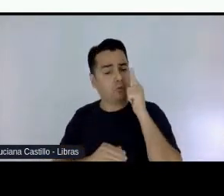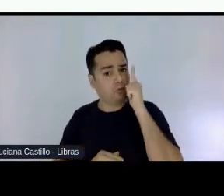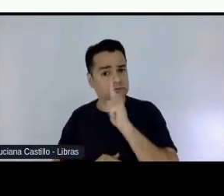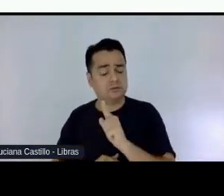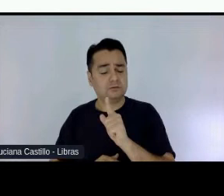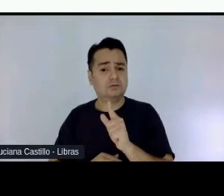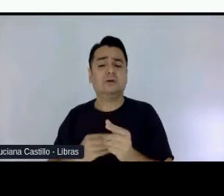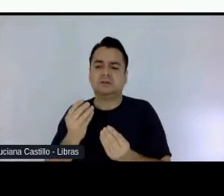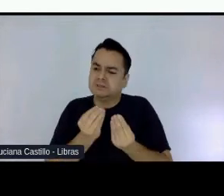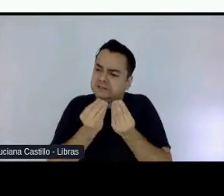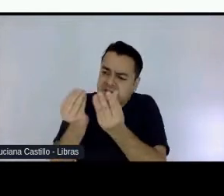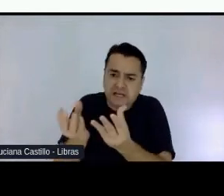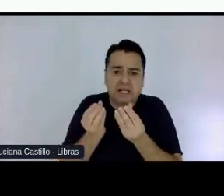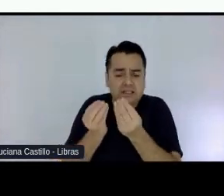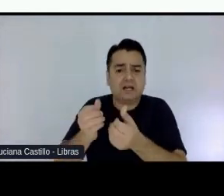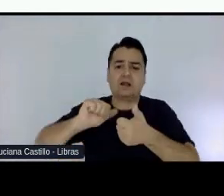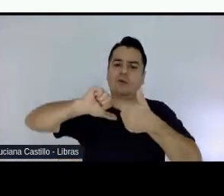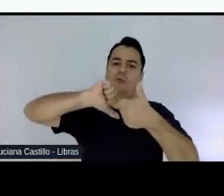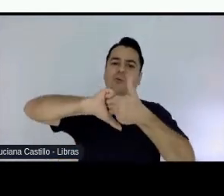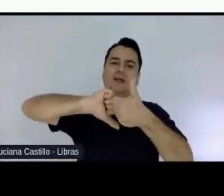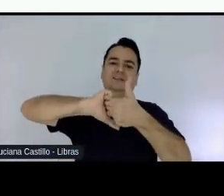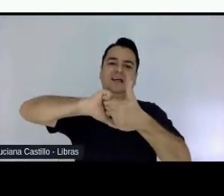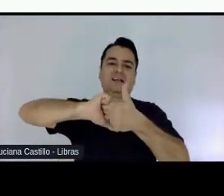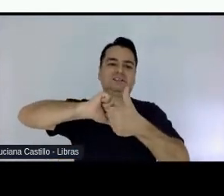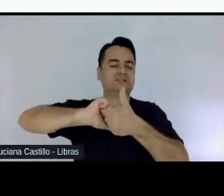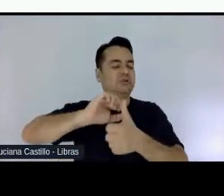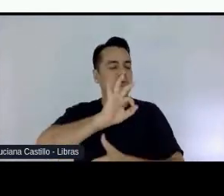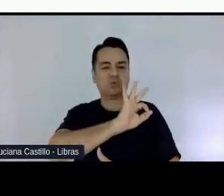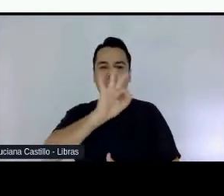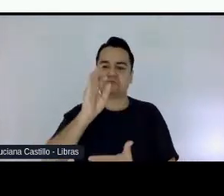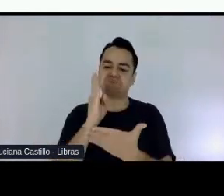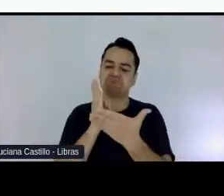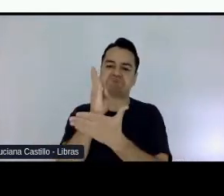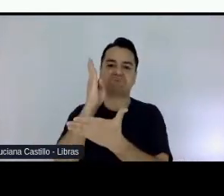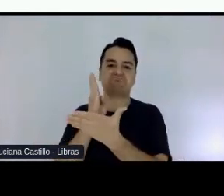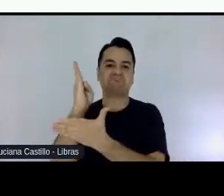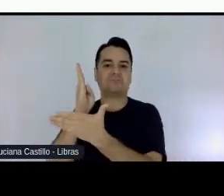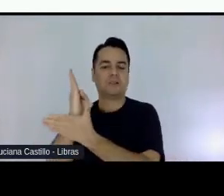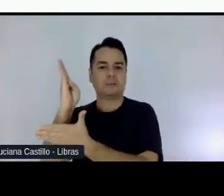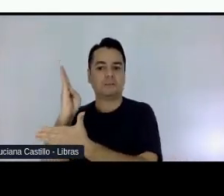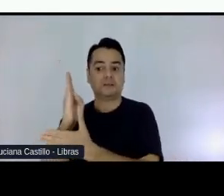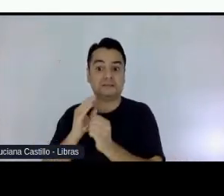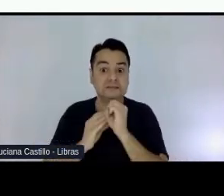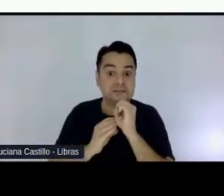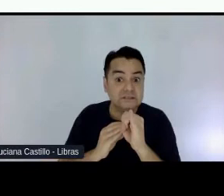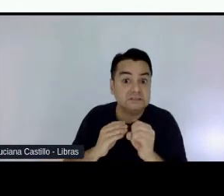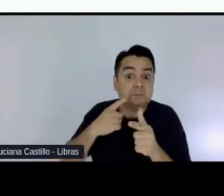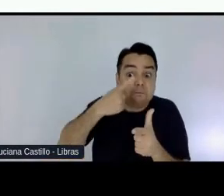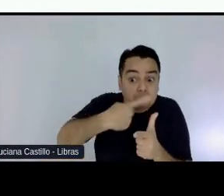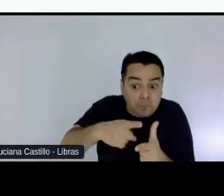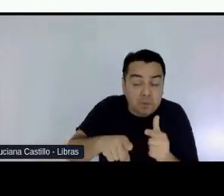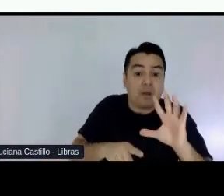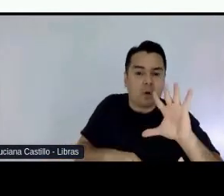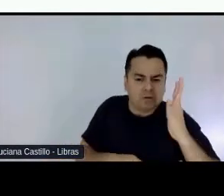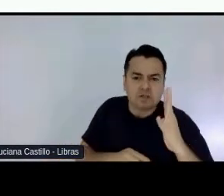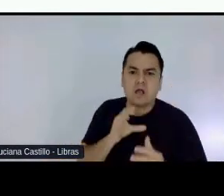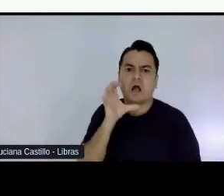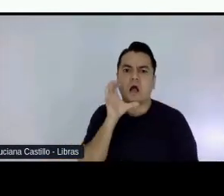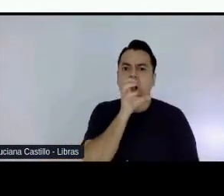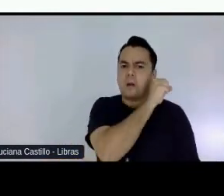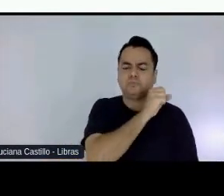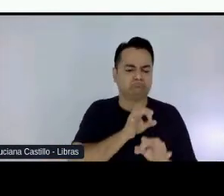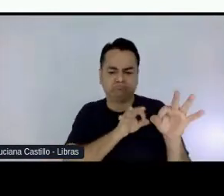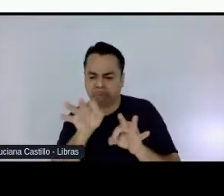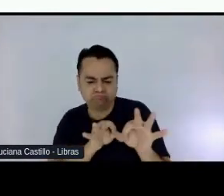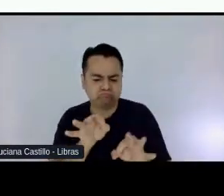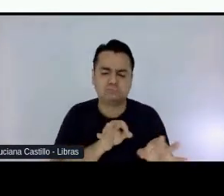que entrega com qualidade, um time que entrega com sucesso. E quando tem problema, é um time que reage muito rápido. Eu tenho um orgulho desse time